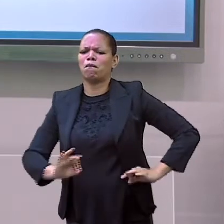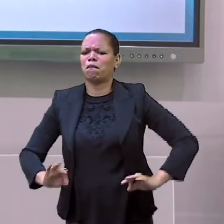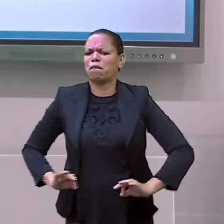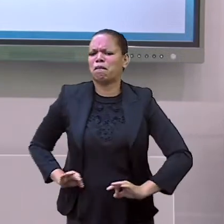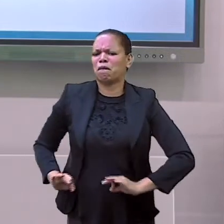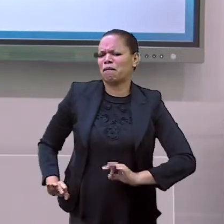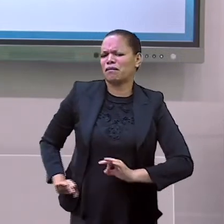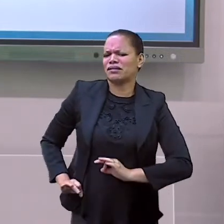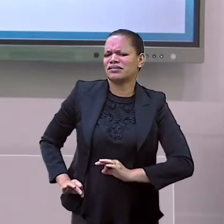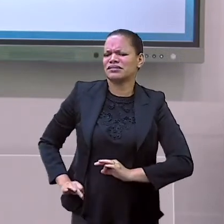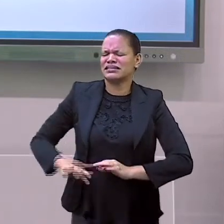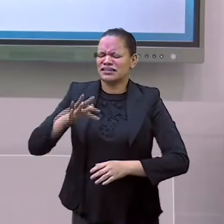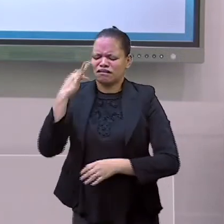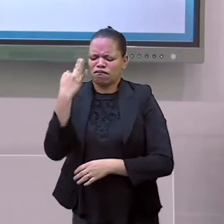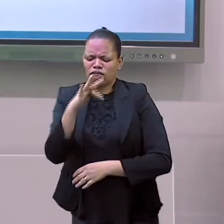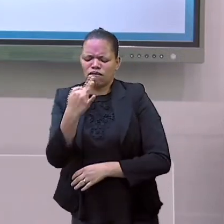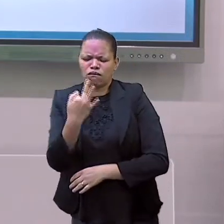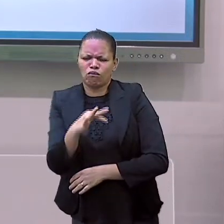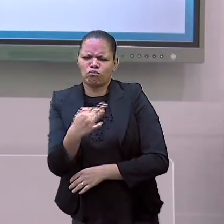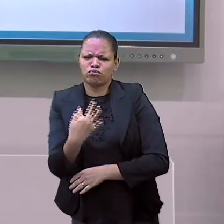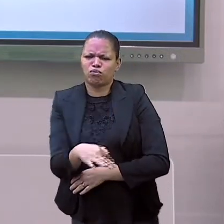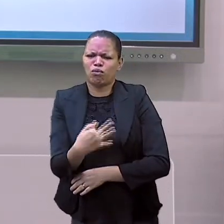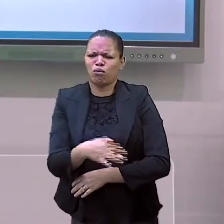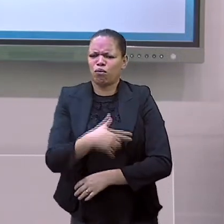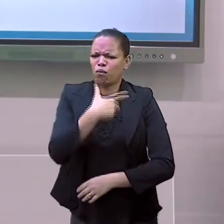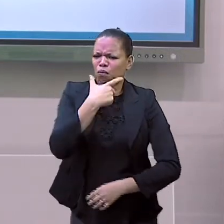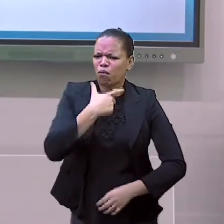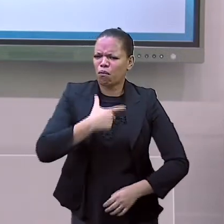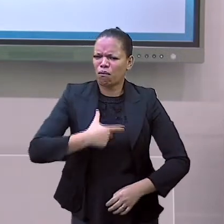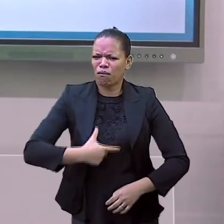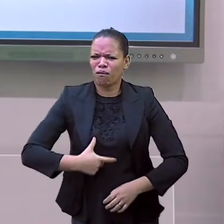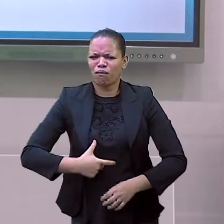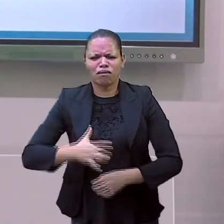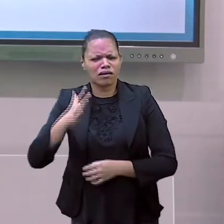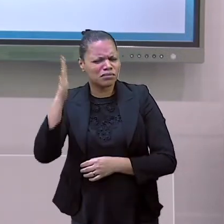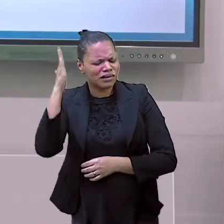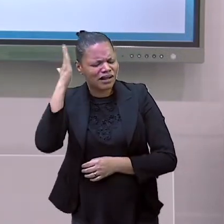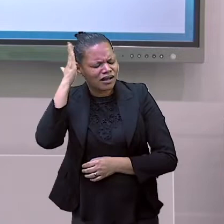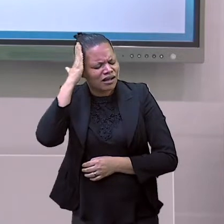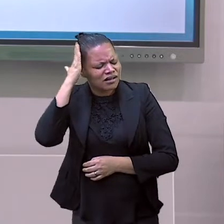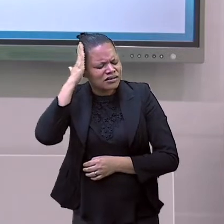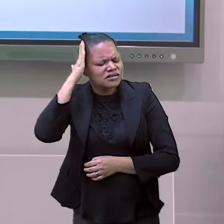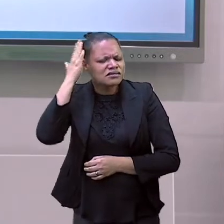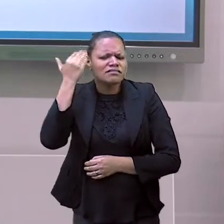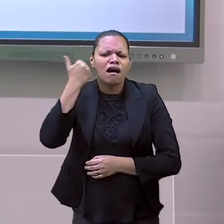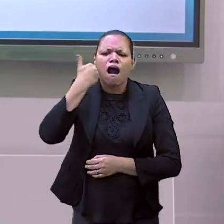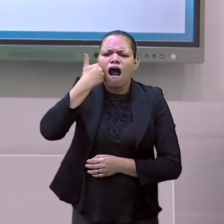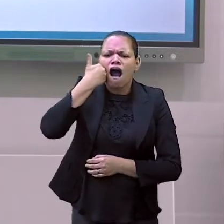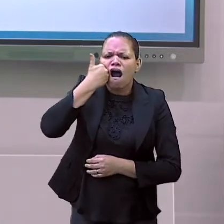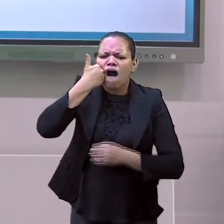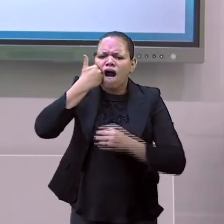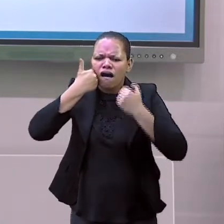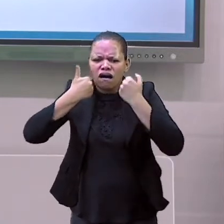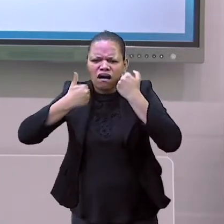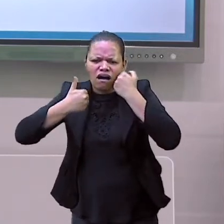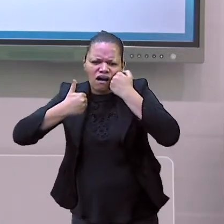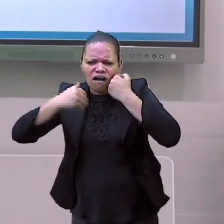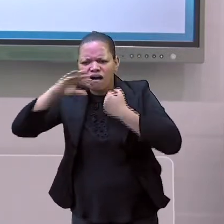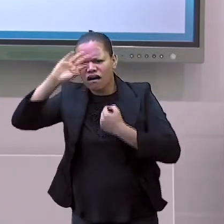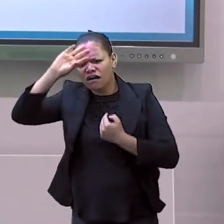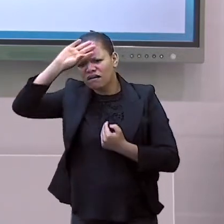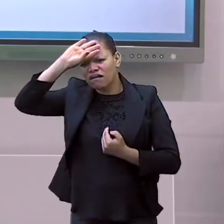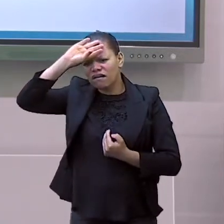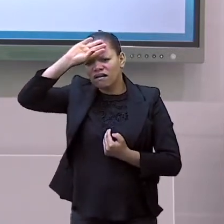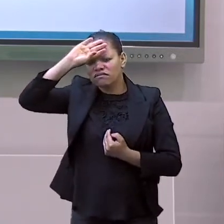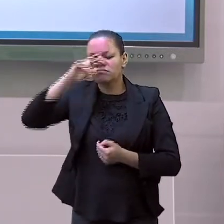não pode ir para a escola. Por quê? Porque lá você vai estar em contato com outras